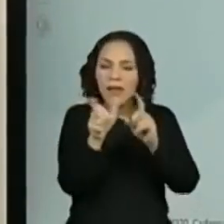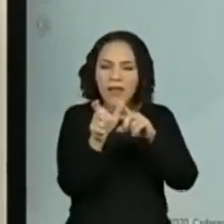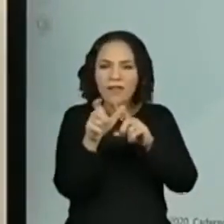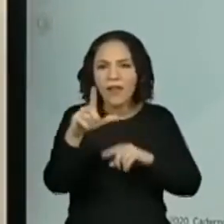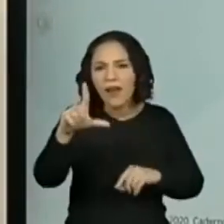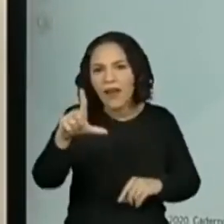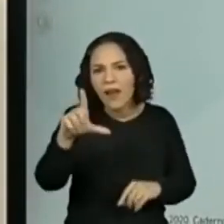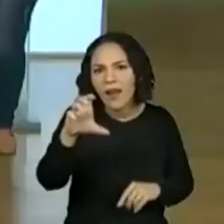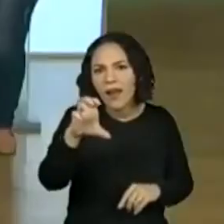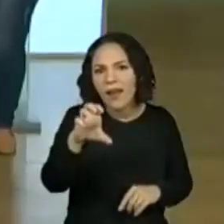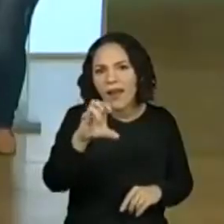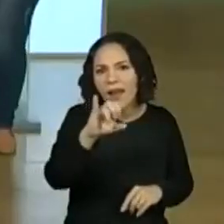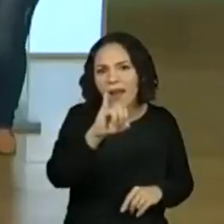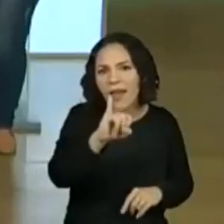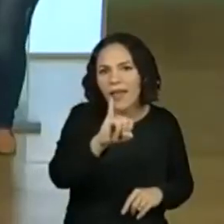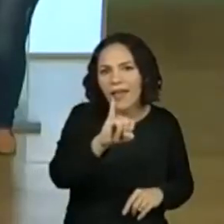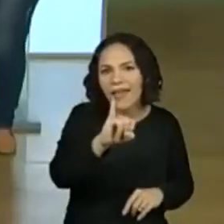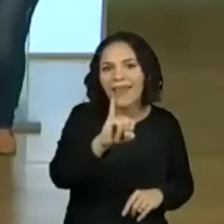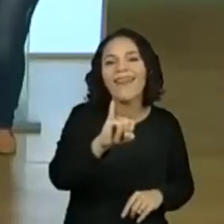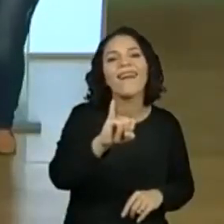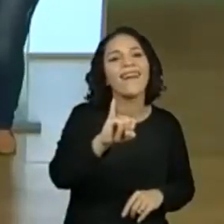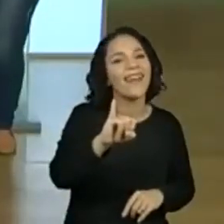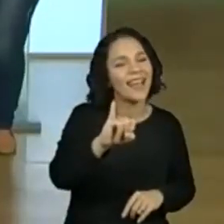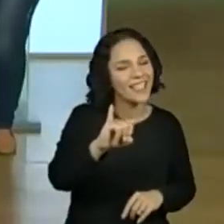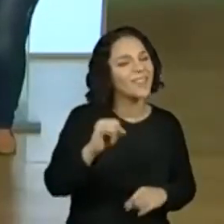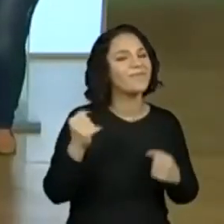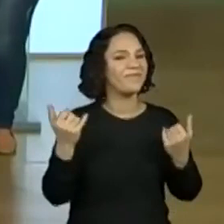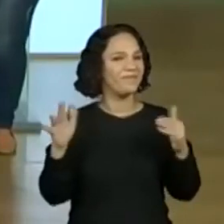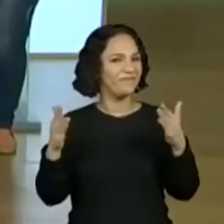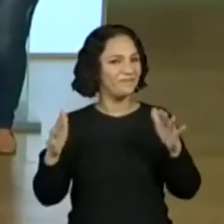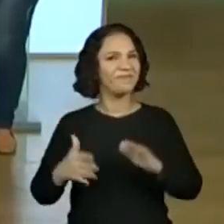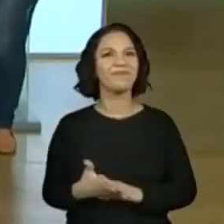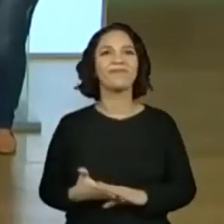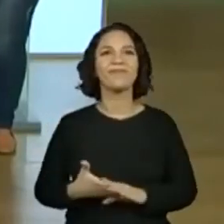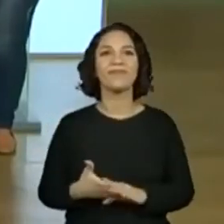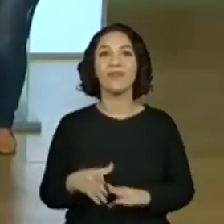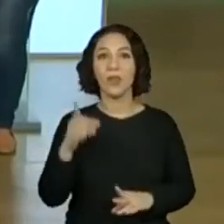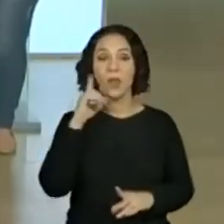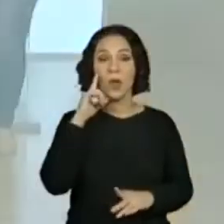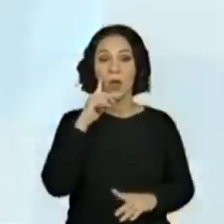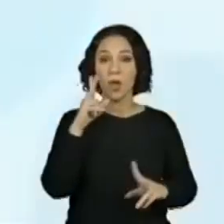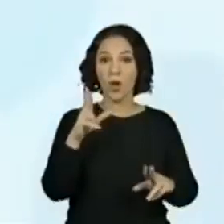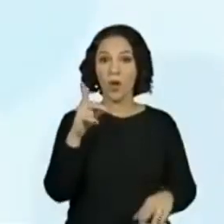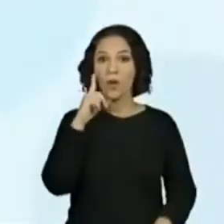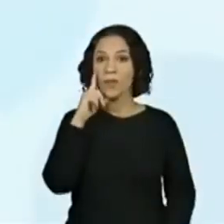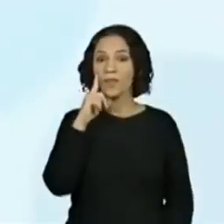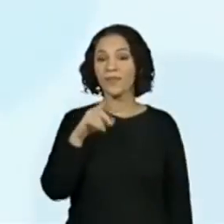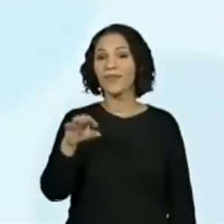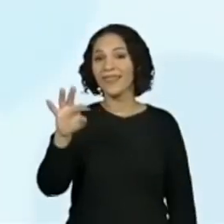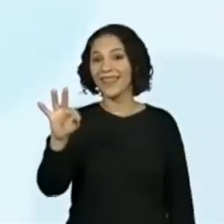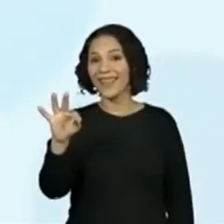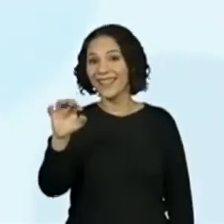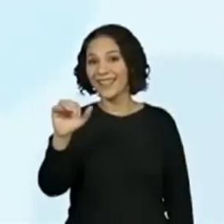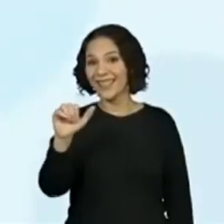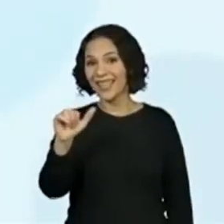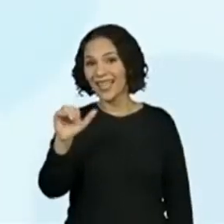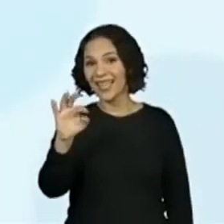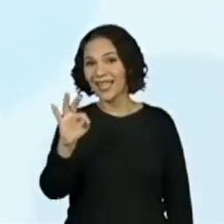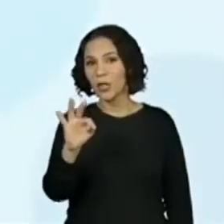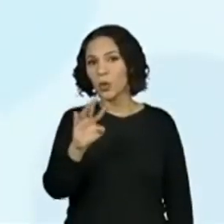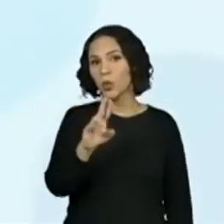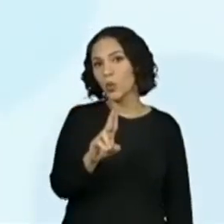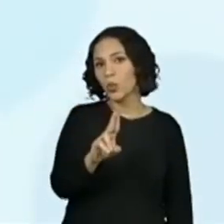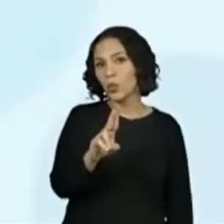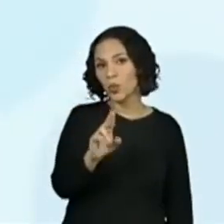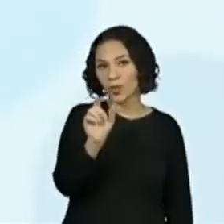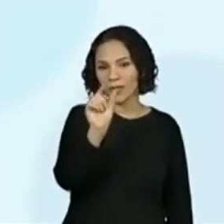leite na caixinha. E aí vê o lei. E vê o lei. Isso. Tatu. Tatu. Lei. Tu. Tu. É o tu do tatu. É